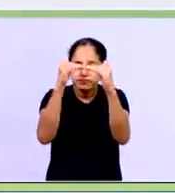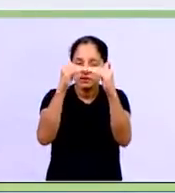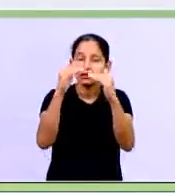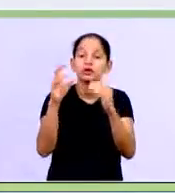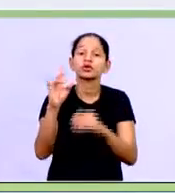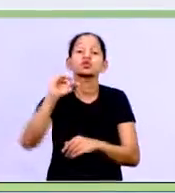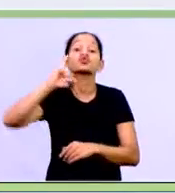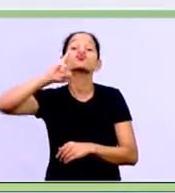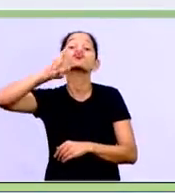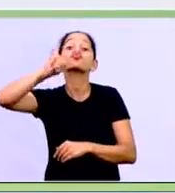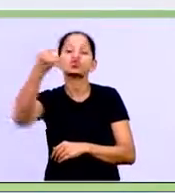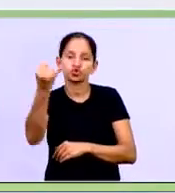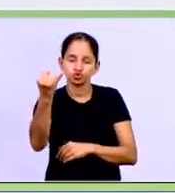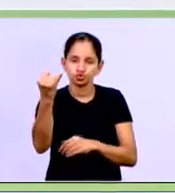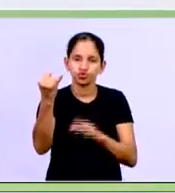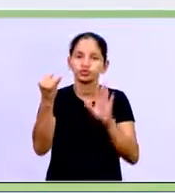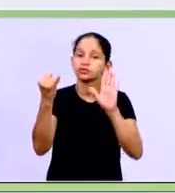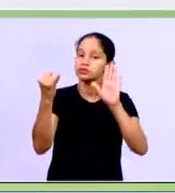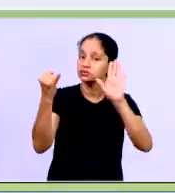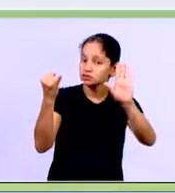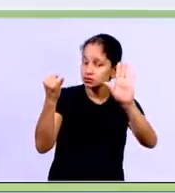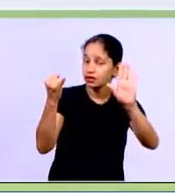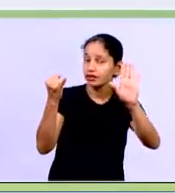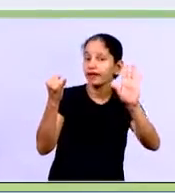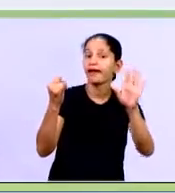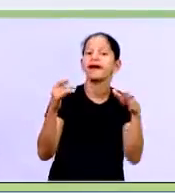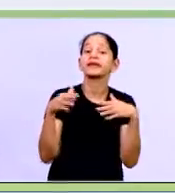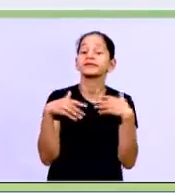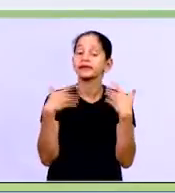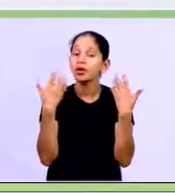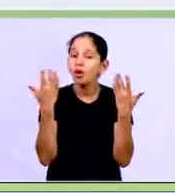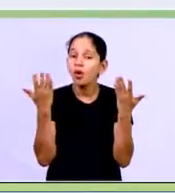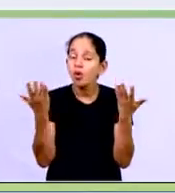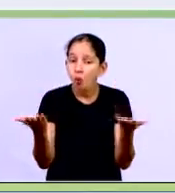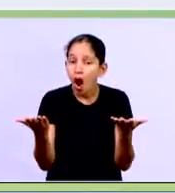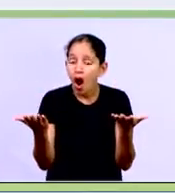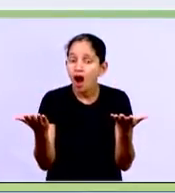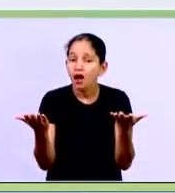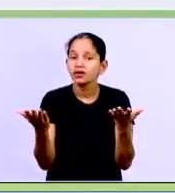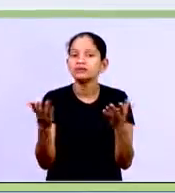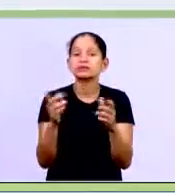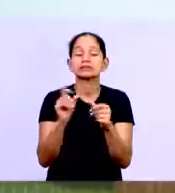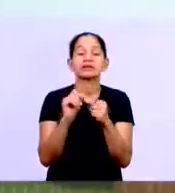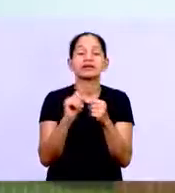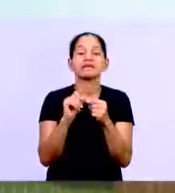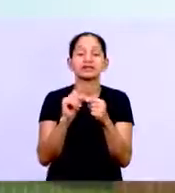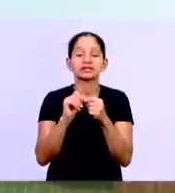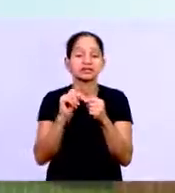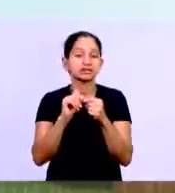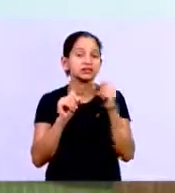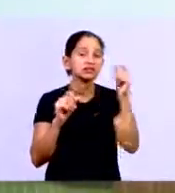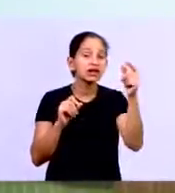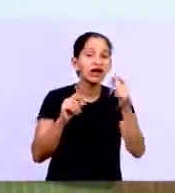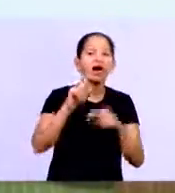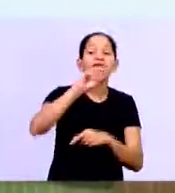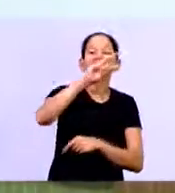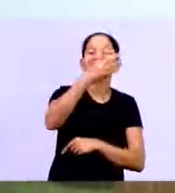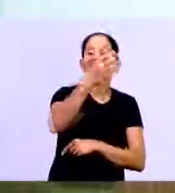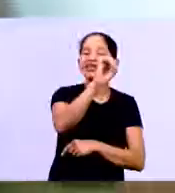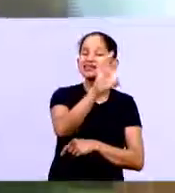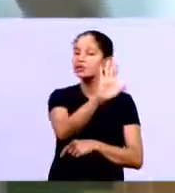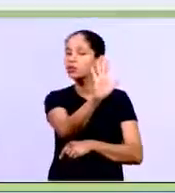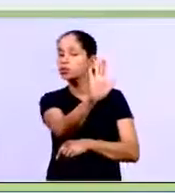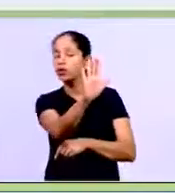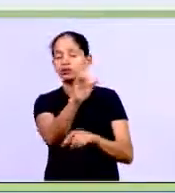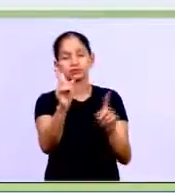correto? R$100 de juros. Preste atenção, a dívida dos R$1.000 ele só está pagando 300, aquele 100 é só de juros.